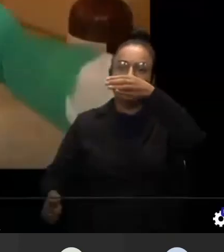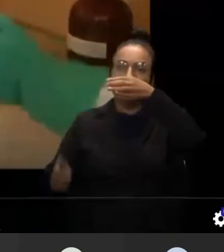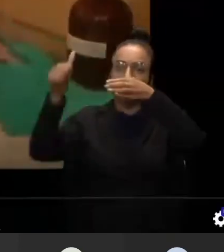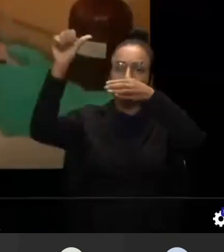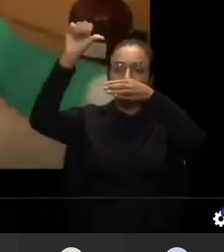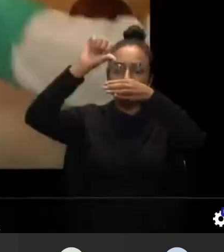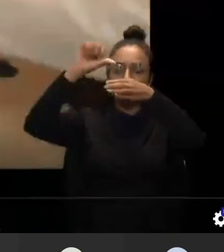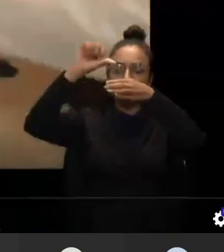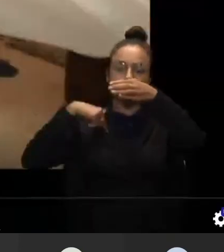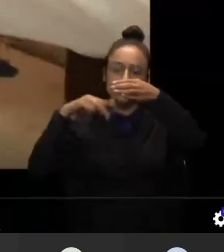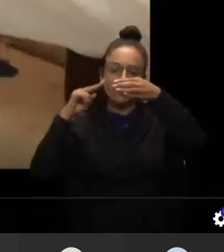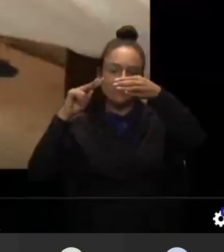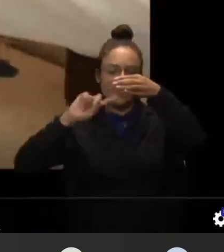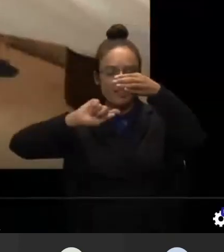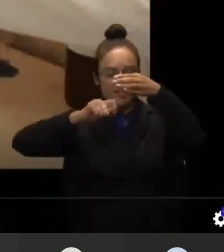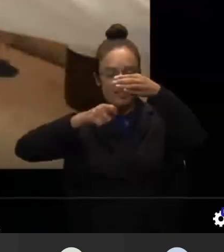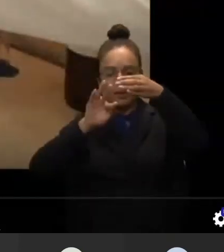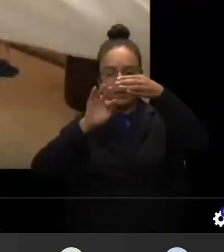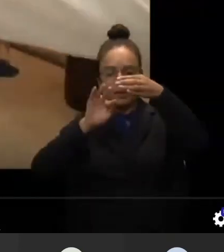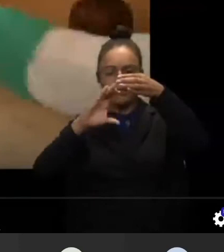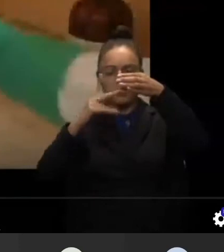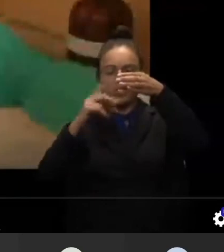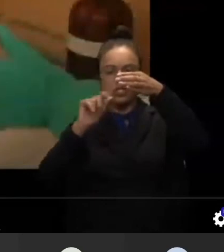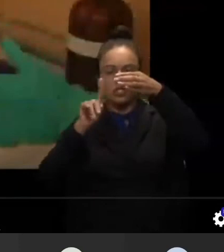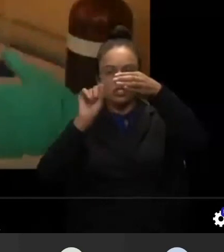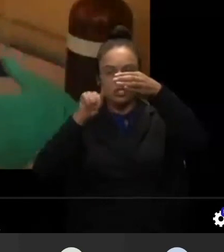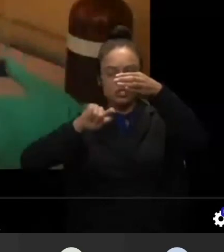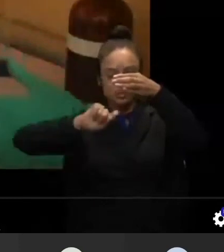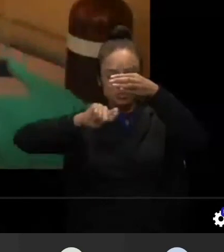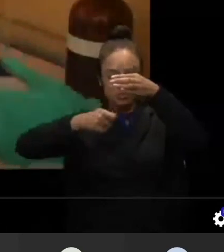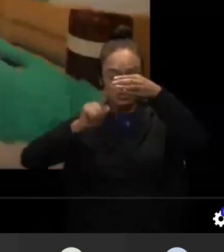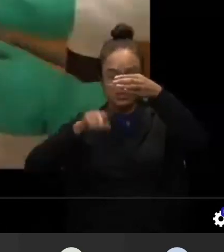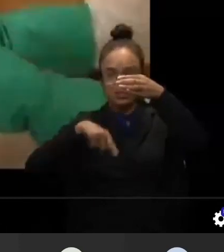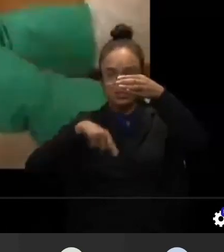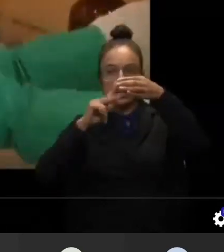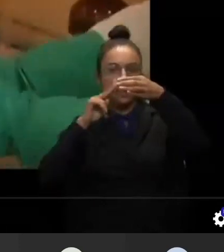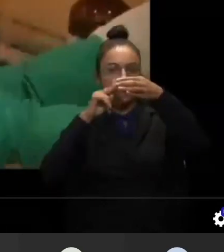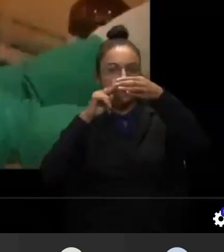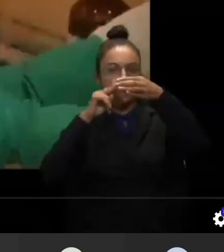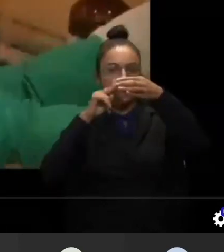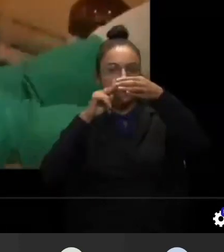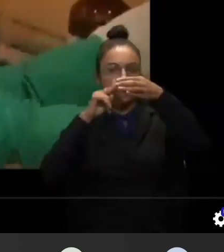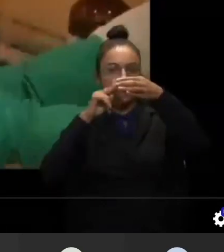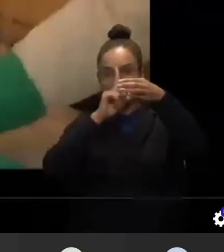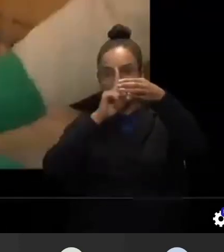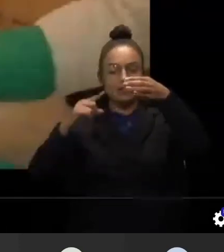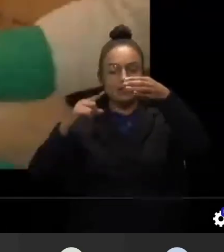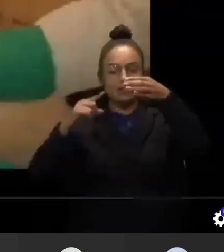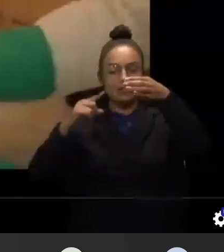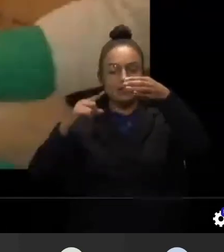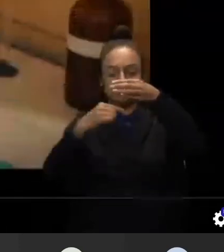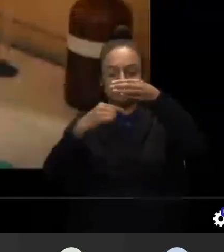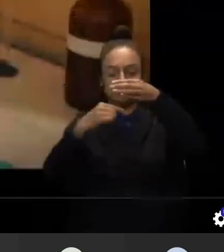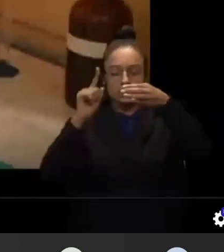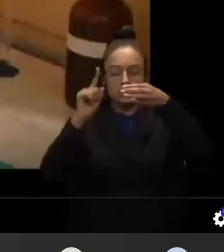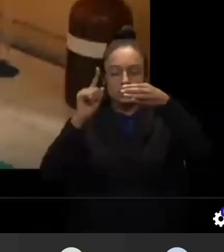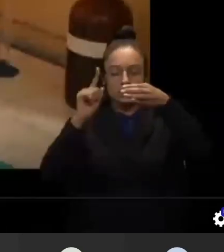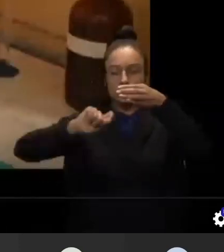Tá vendo que está fechado? Demonstrei ali que aquela rosca amarela está na horizontal, então está fechado, para